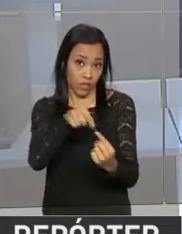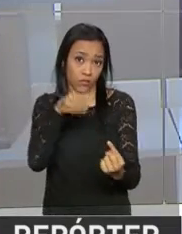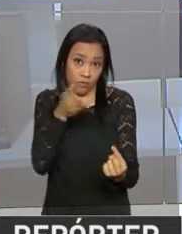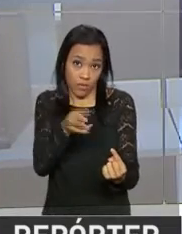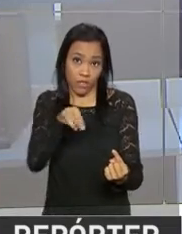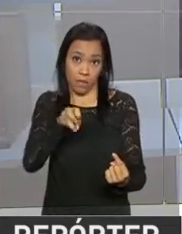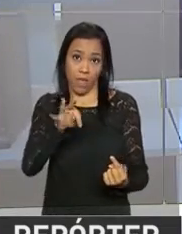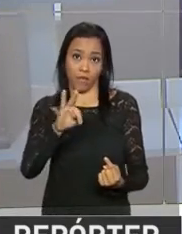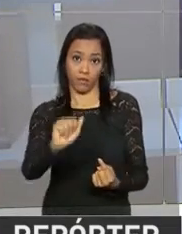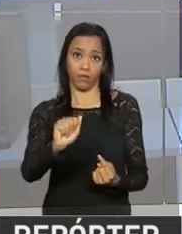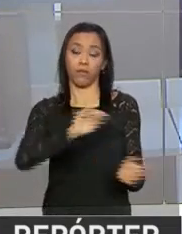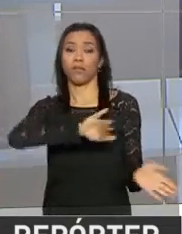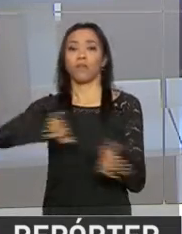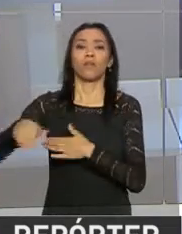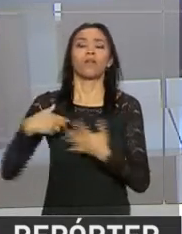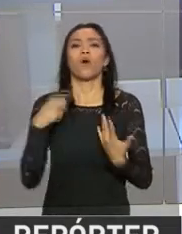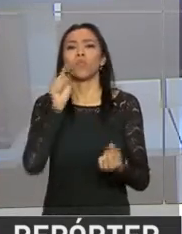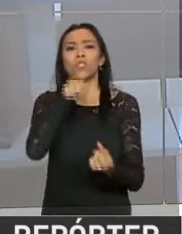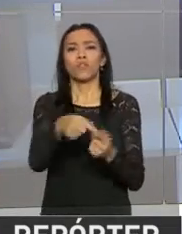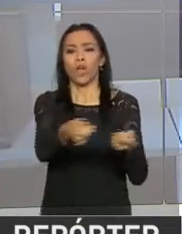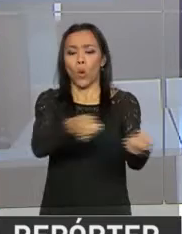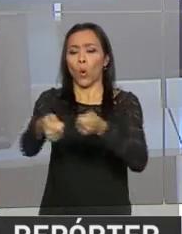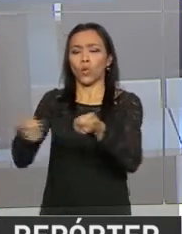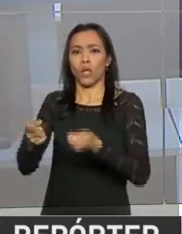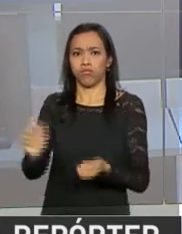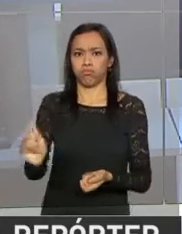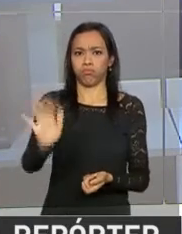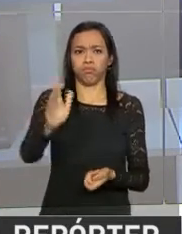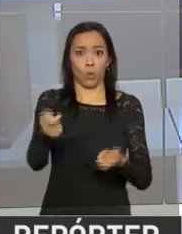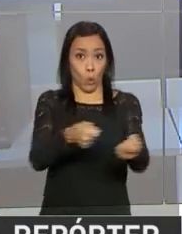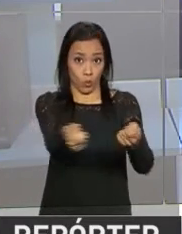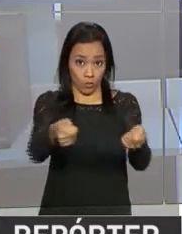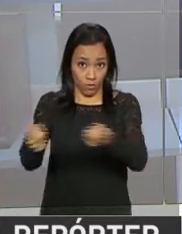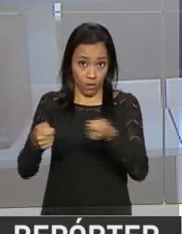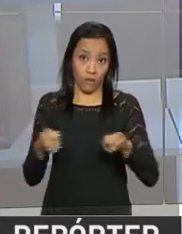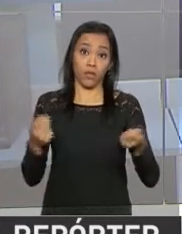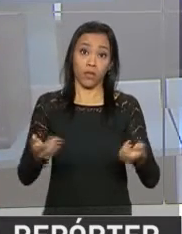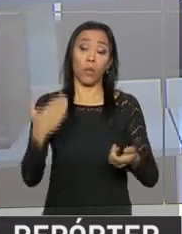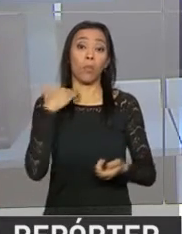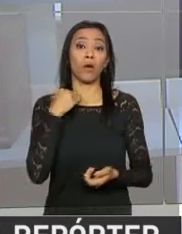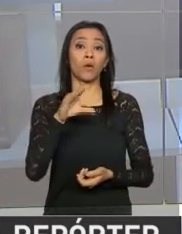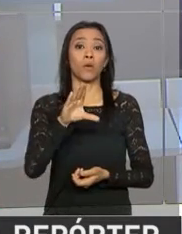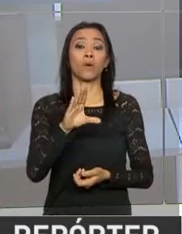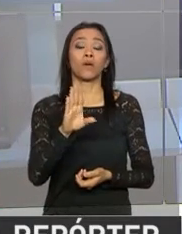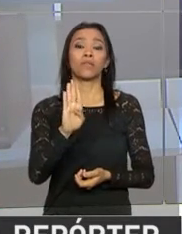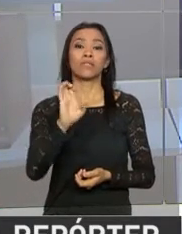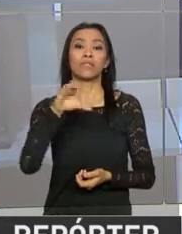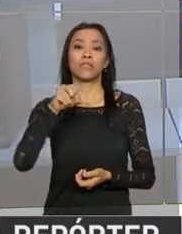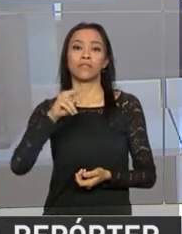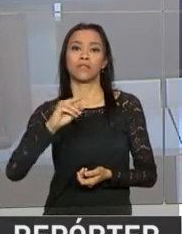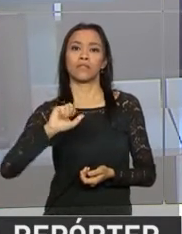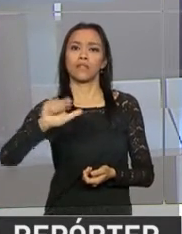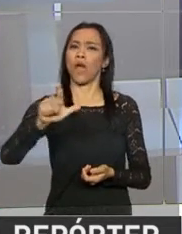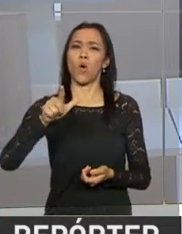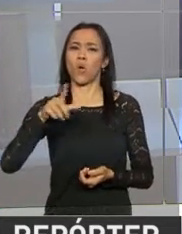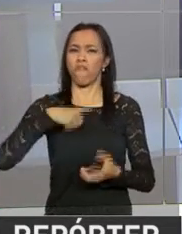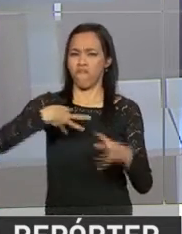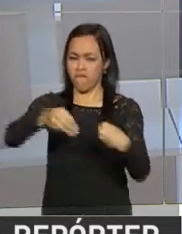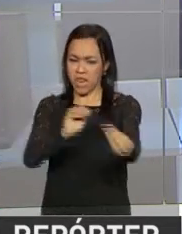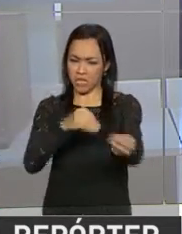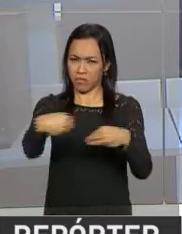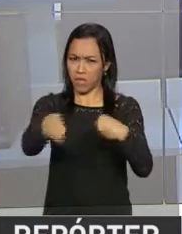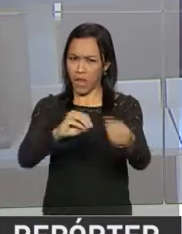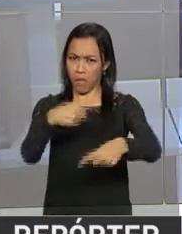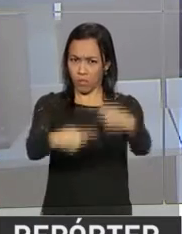e como o foco é manter os preços sob controle o presidente do banco central disse também que não há previsão para flexibilizar a